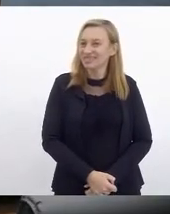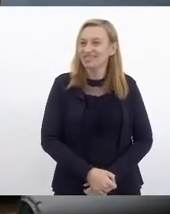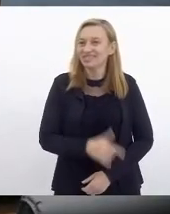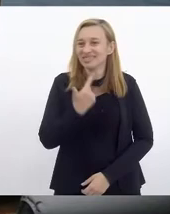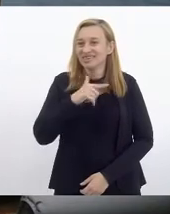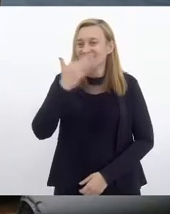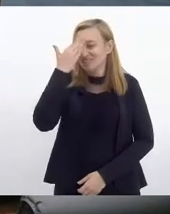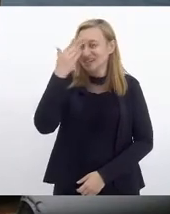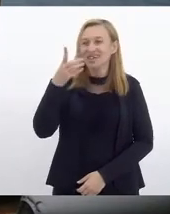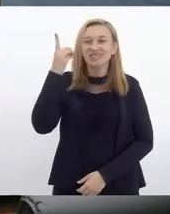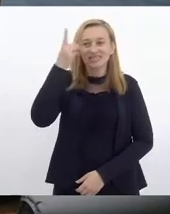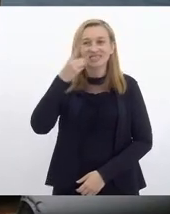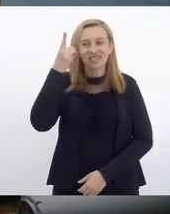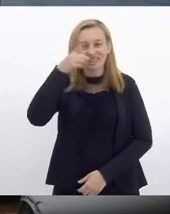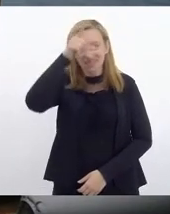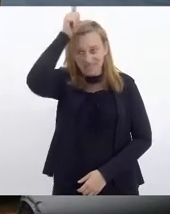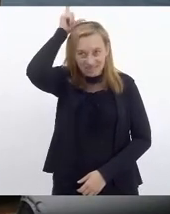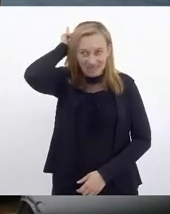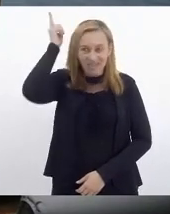Obrigado, deputado Luiz Paulo.